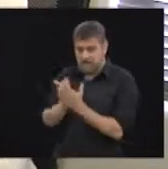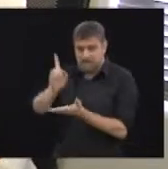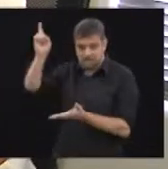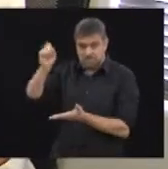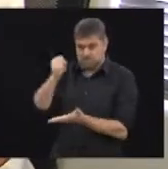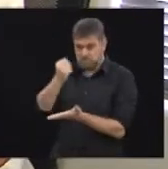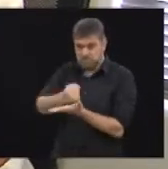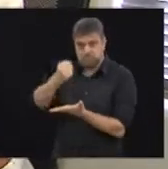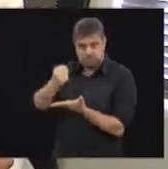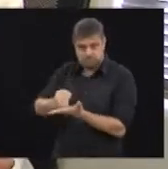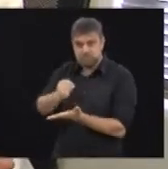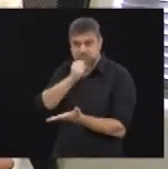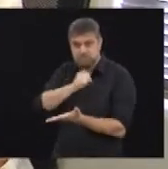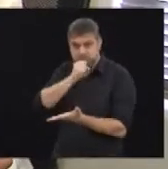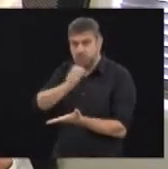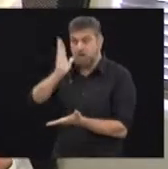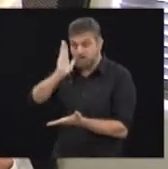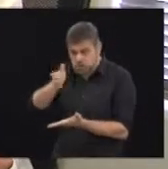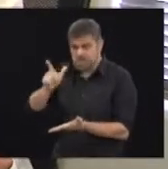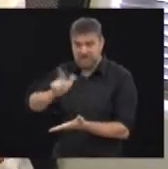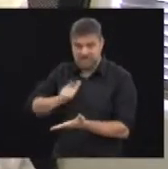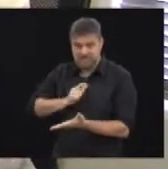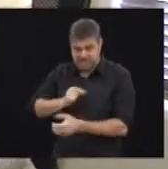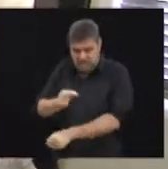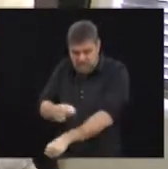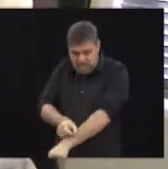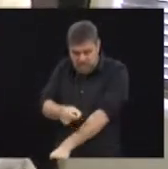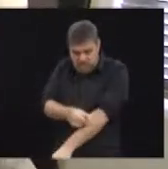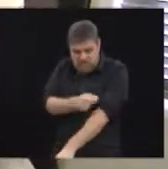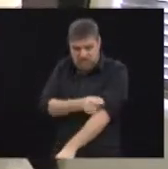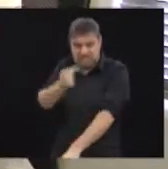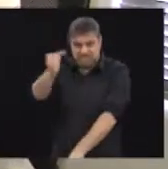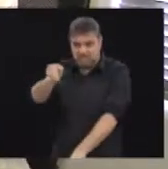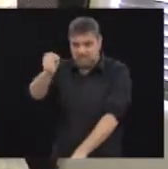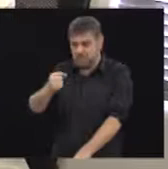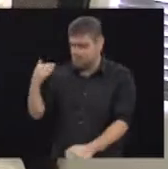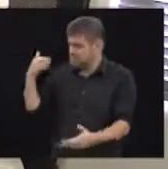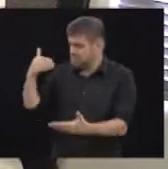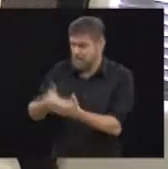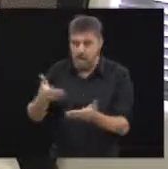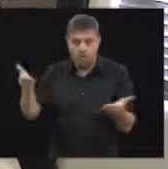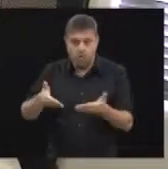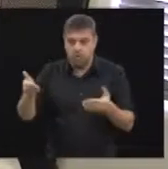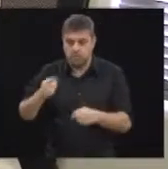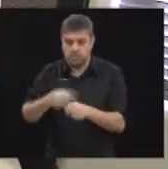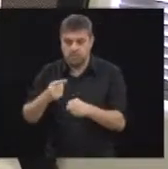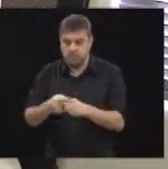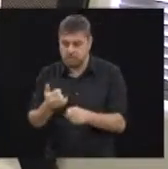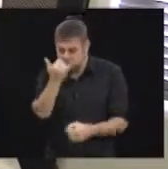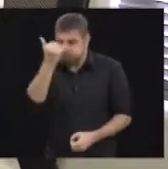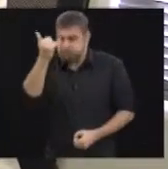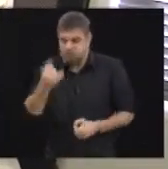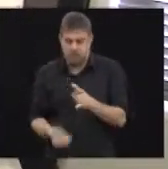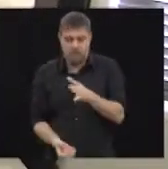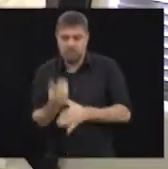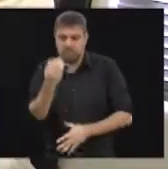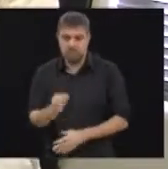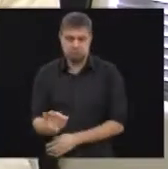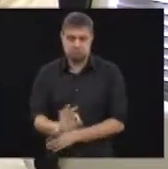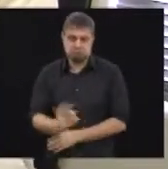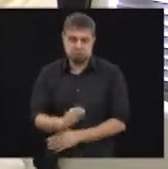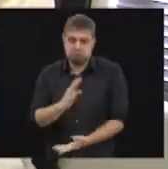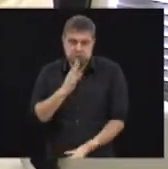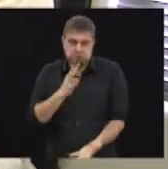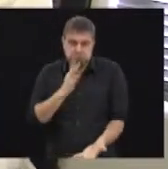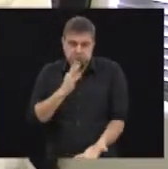Antigo Testamento, o vitiligo. E até hoje a gente não conhece a causa exata. Então imagina uma